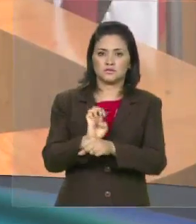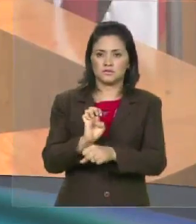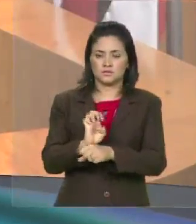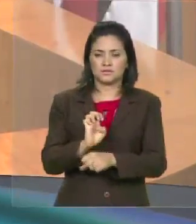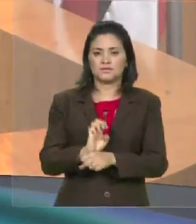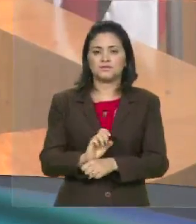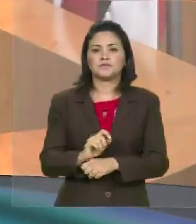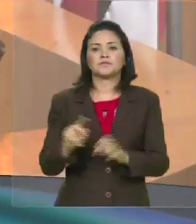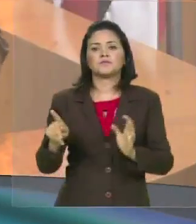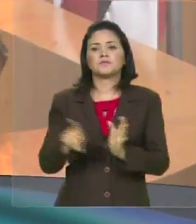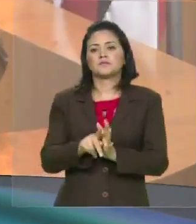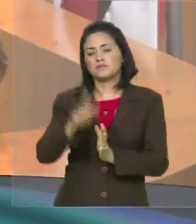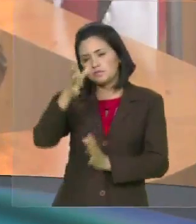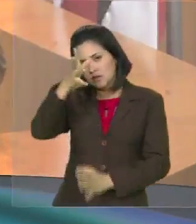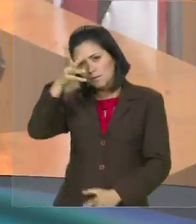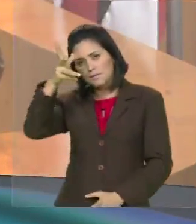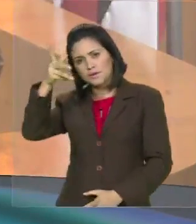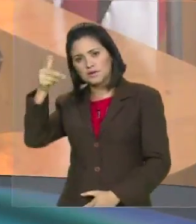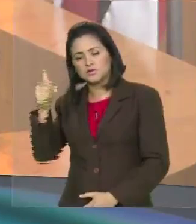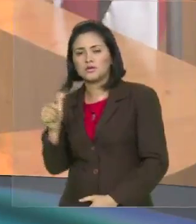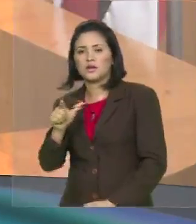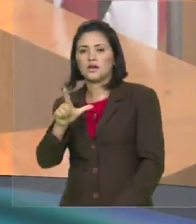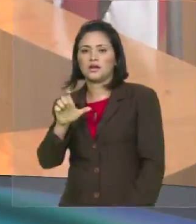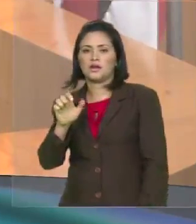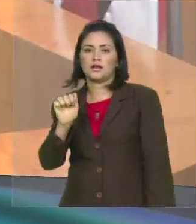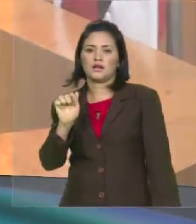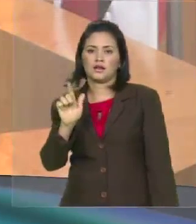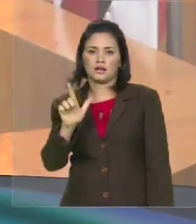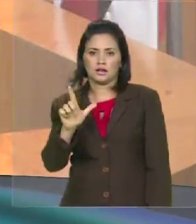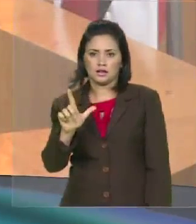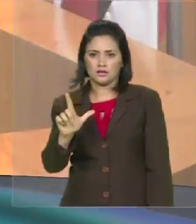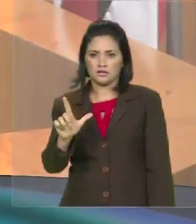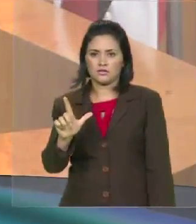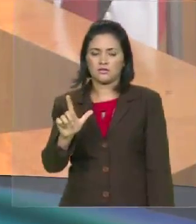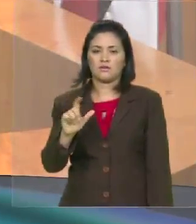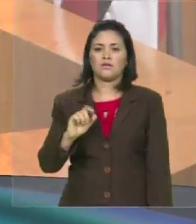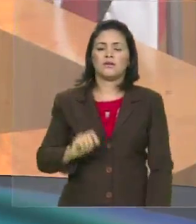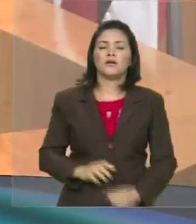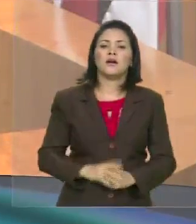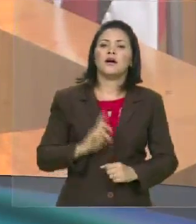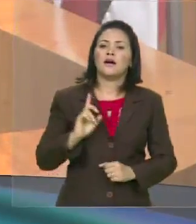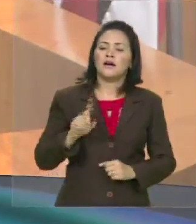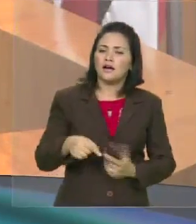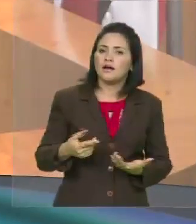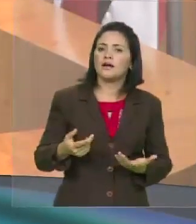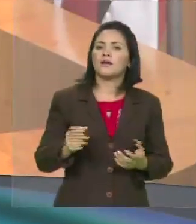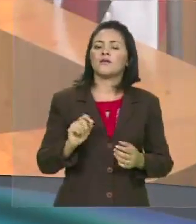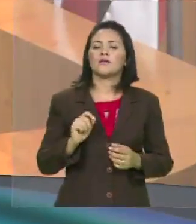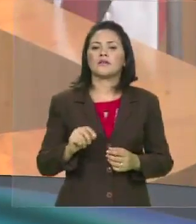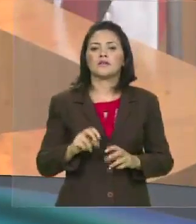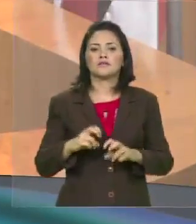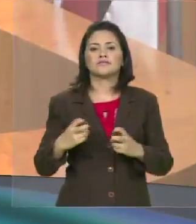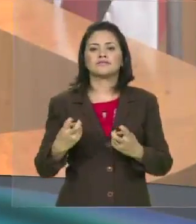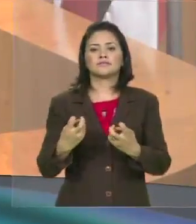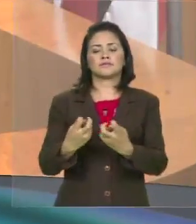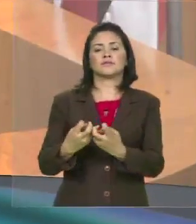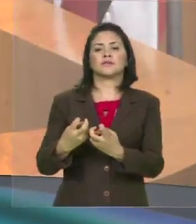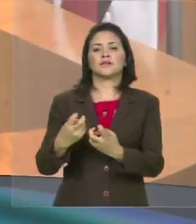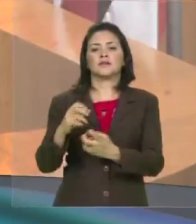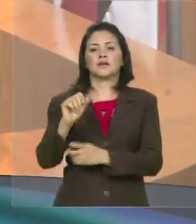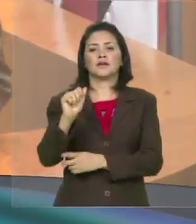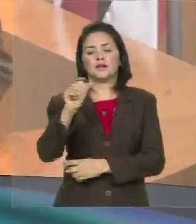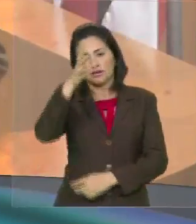Amazônia Legal, que é o Parlamento Amazônico. Com muita honra, com muito orgulho, nós estamos representando o Maranhão no